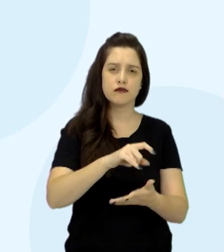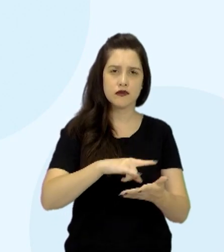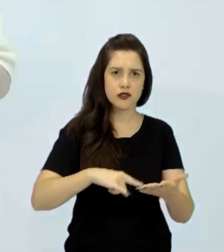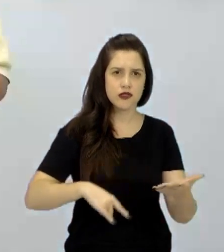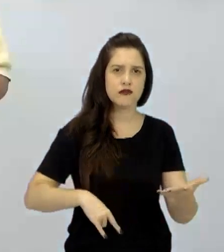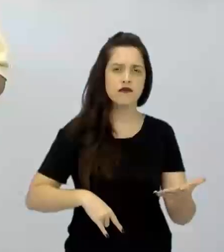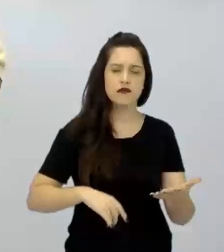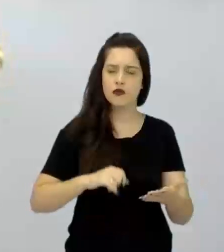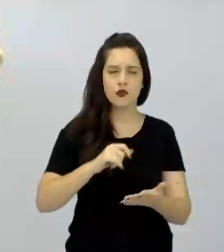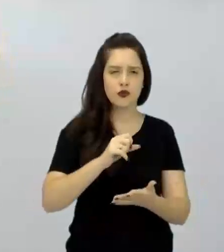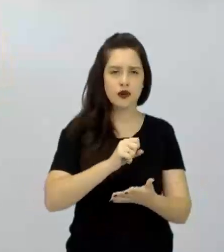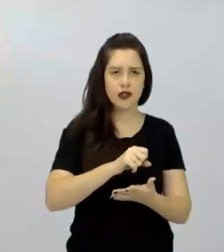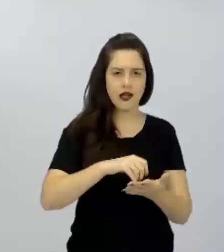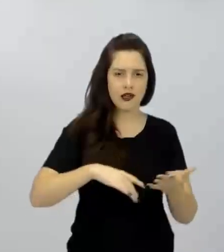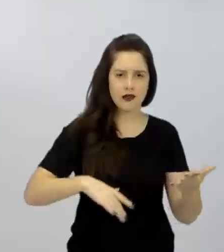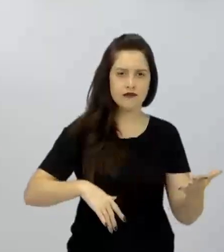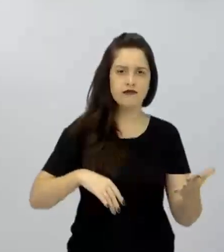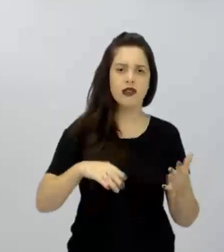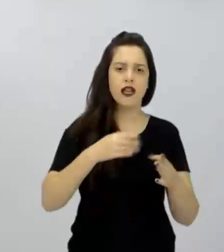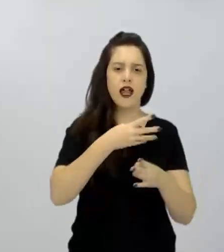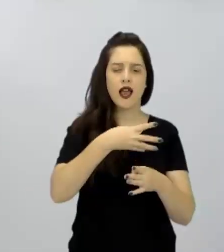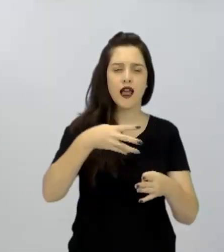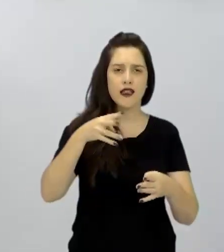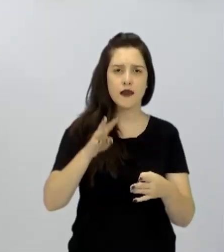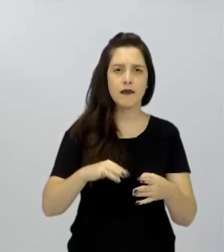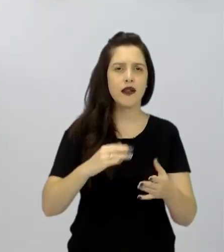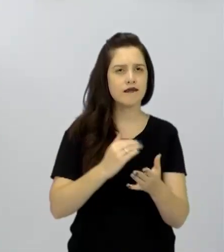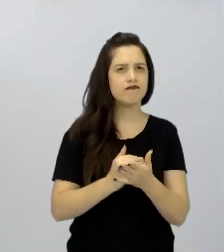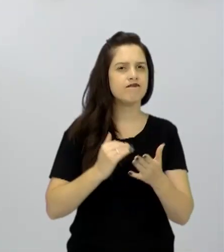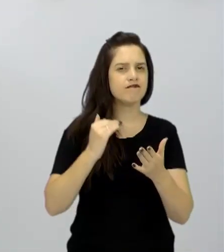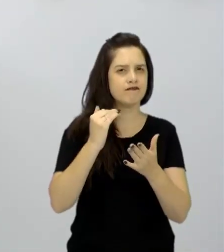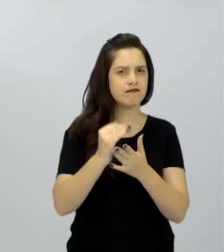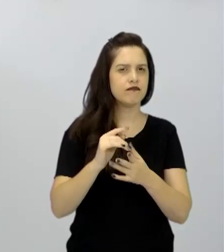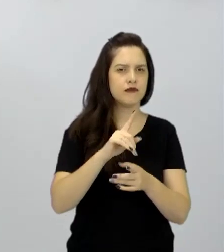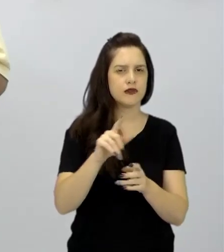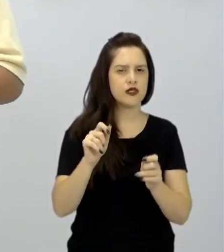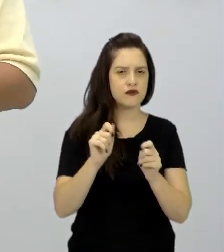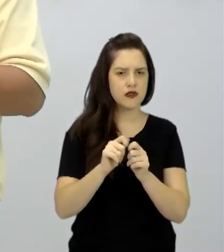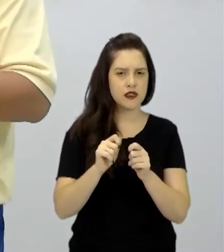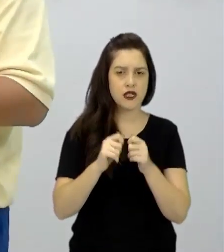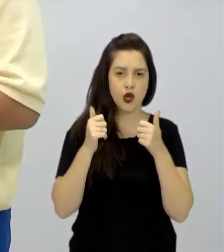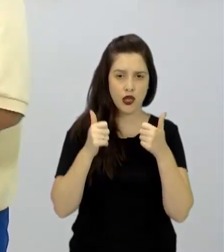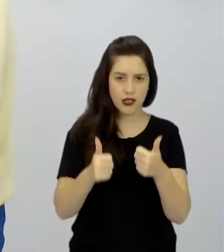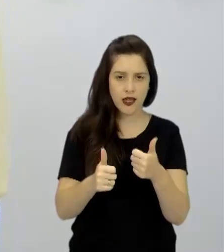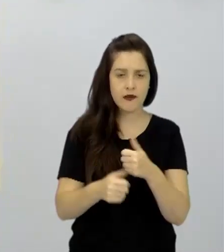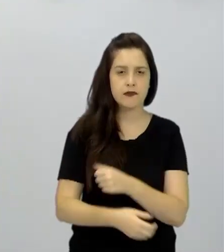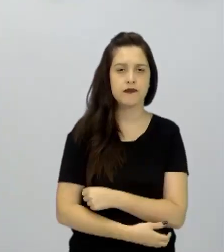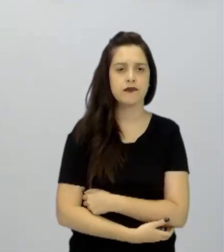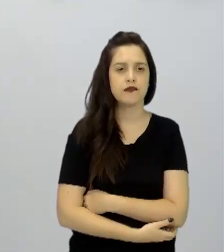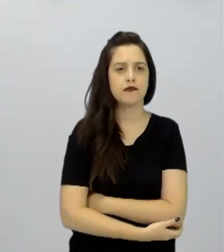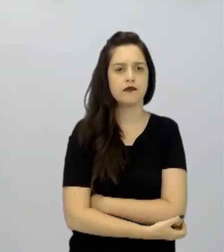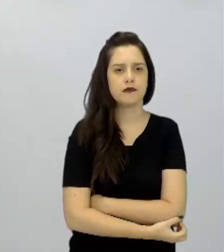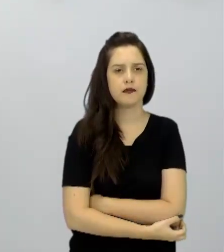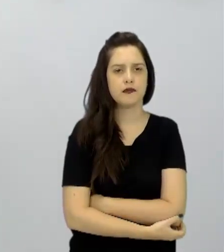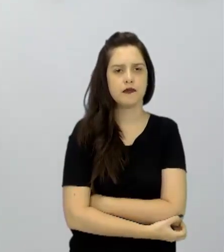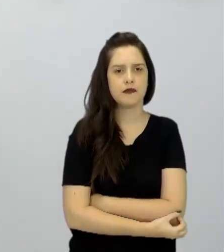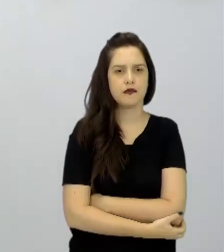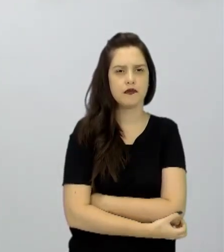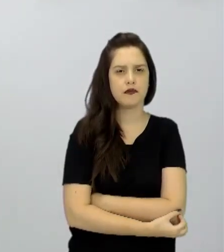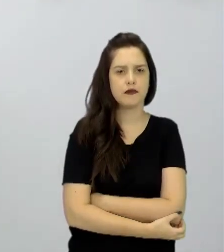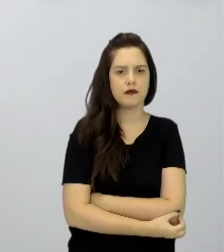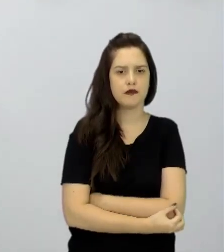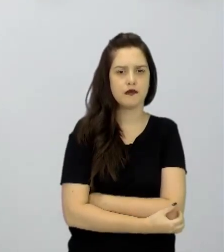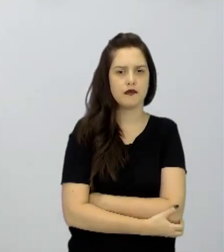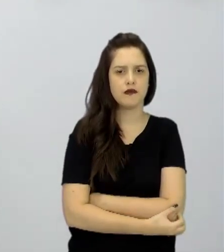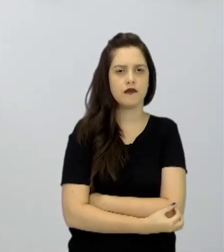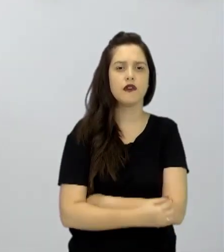complete essa tabela, com que tem muito mais linhas para vocês fazerem, tá ok? Então aqui,